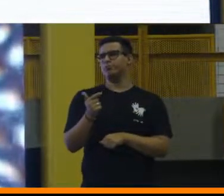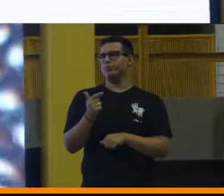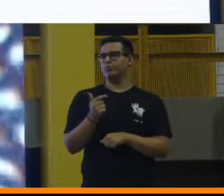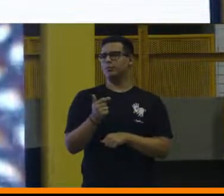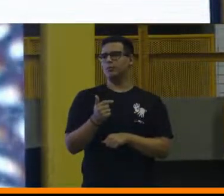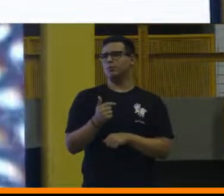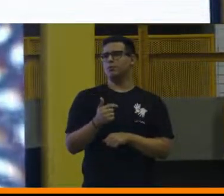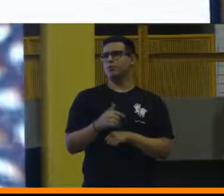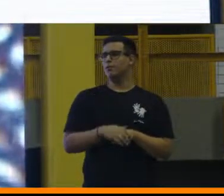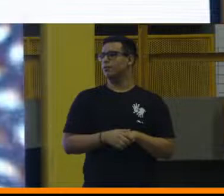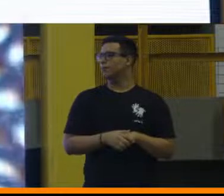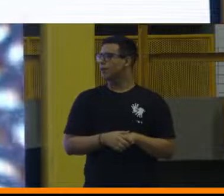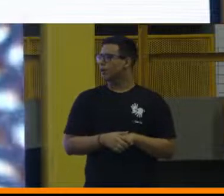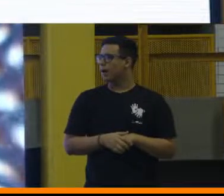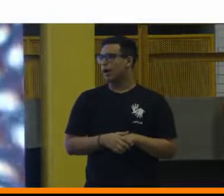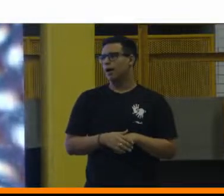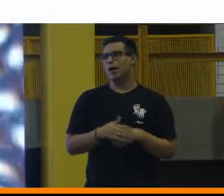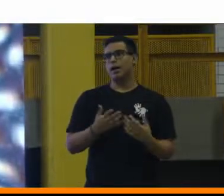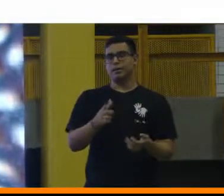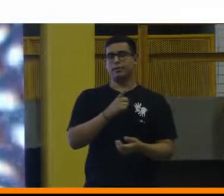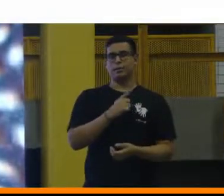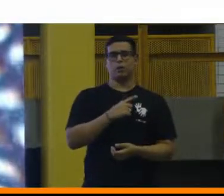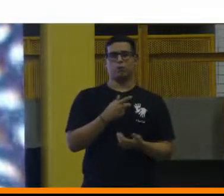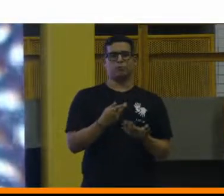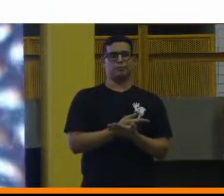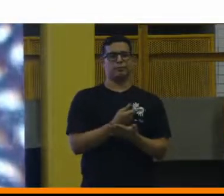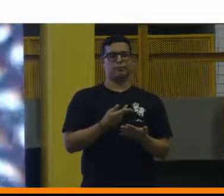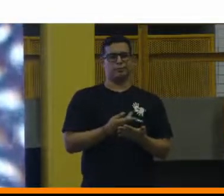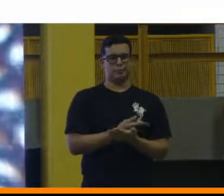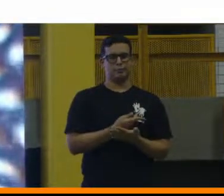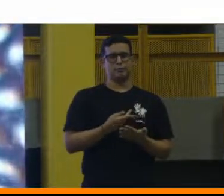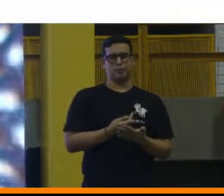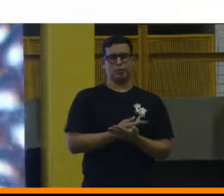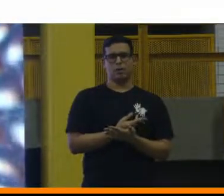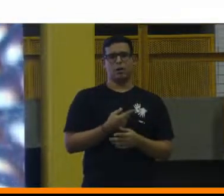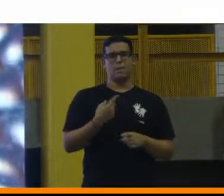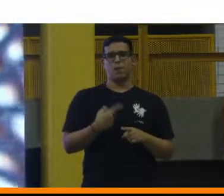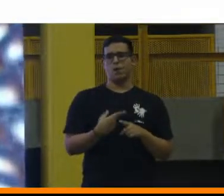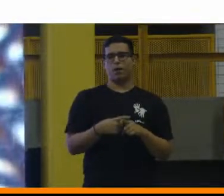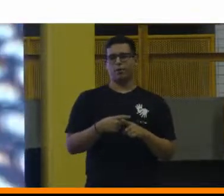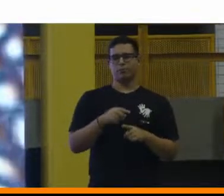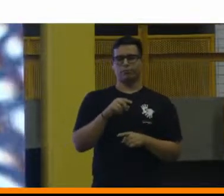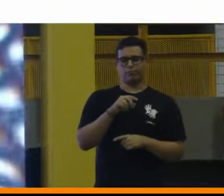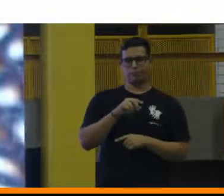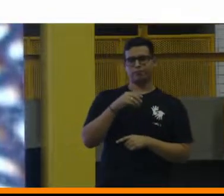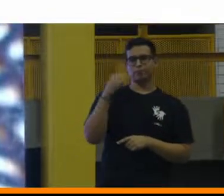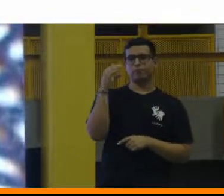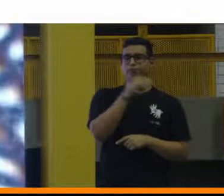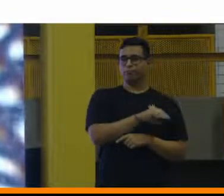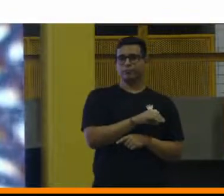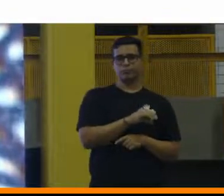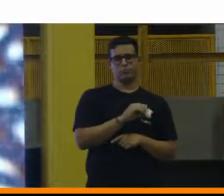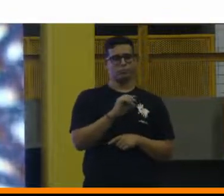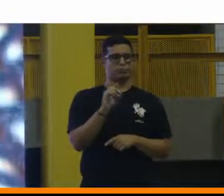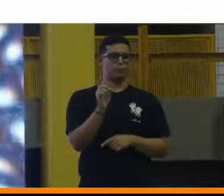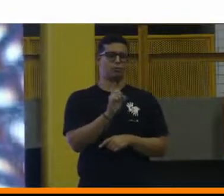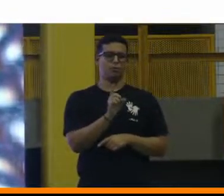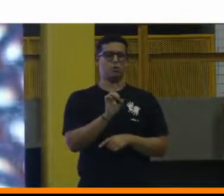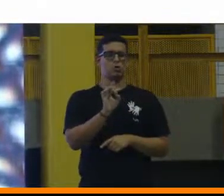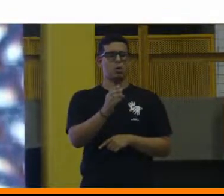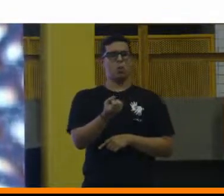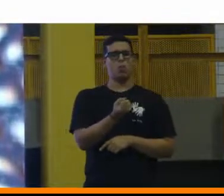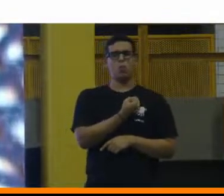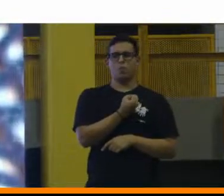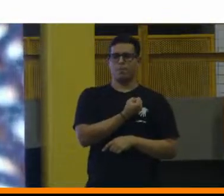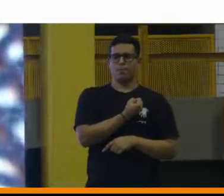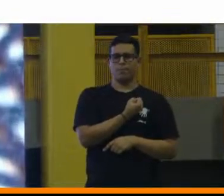cometeu um erro grave. A velocidade não é só um número, porque